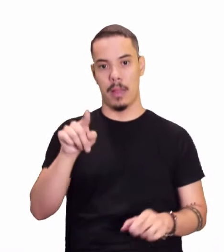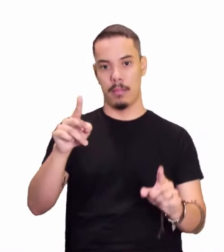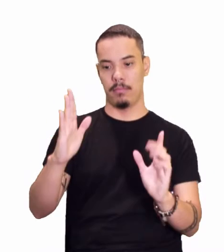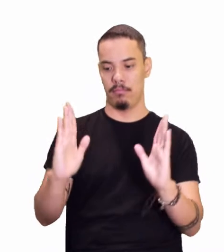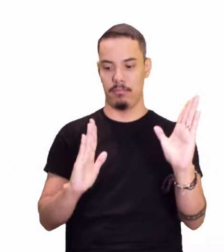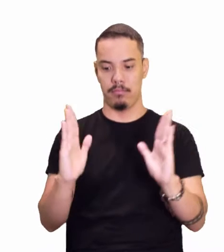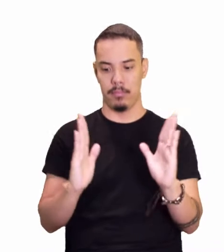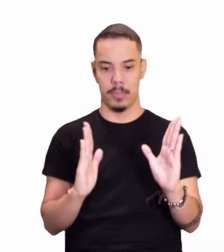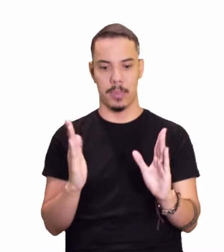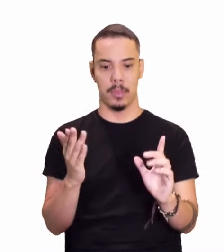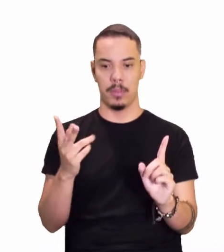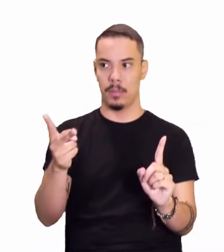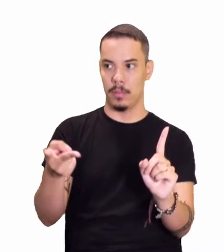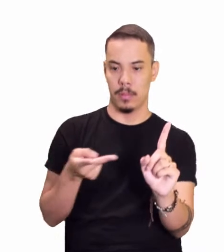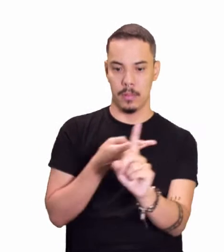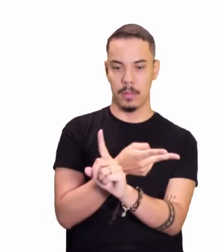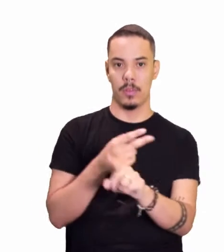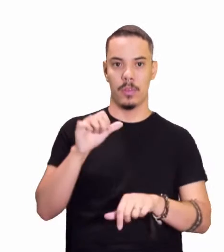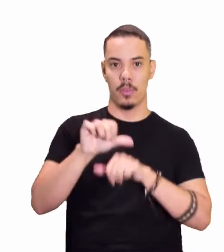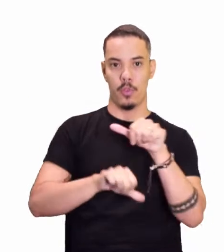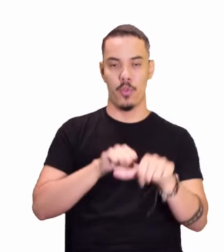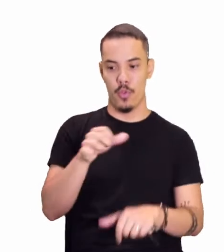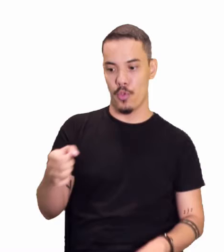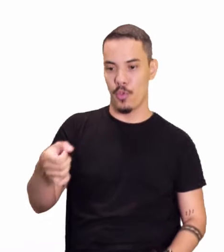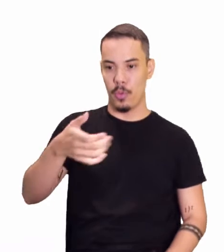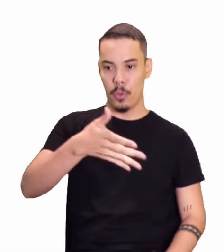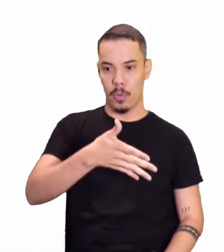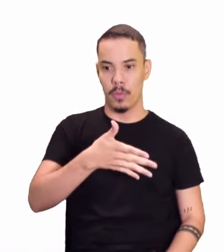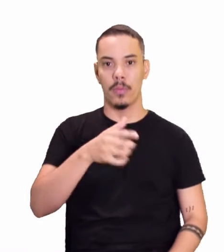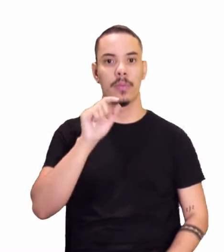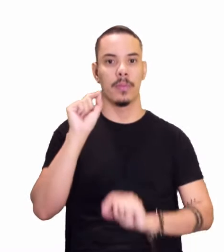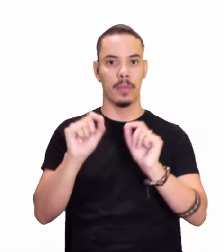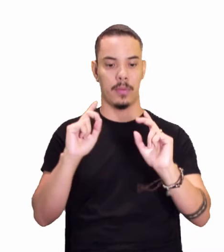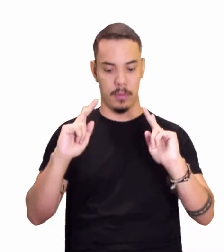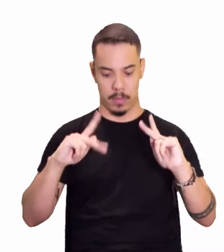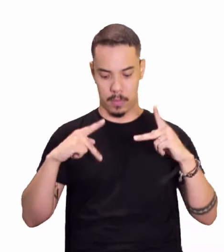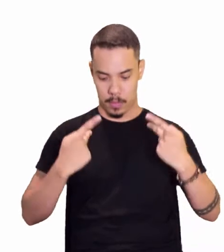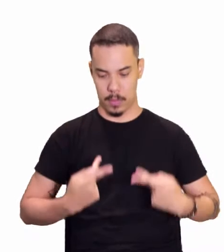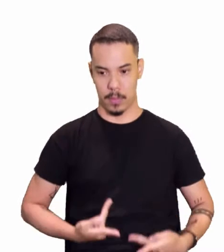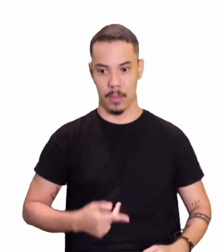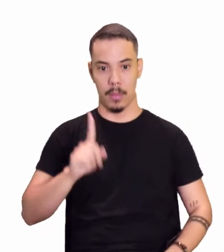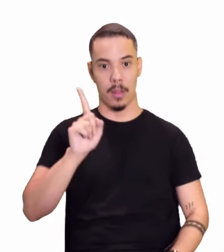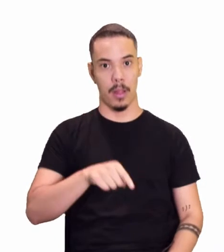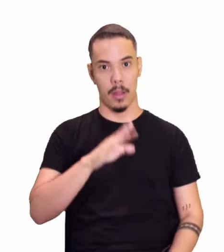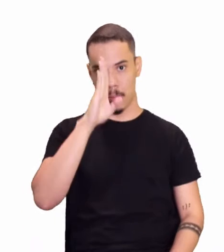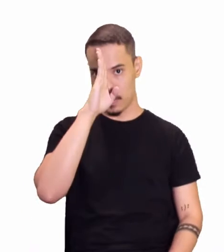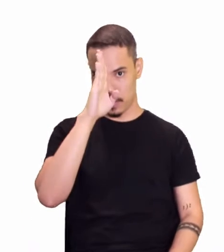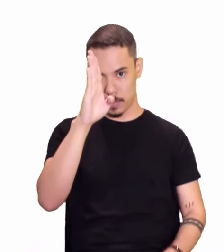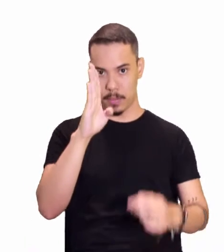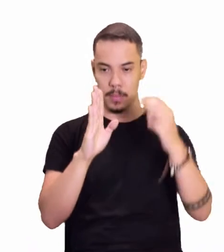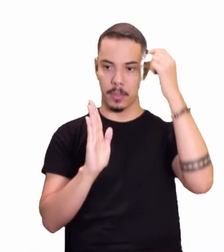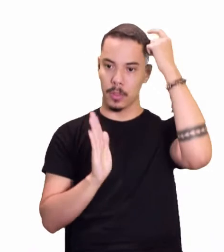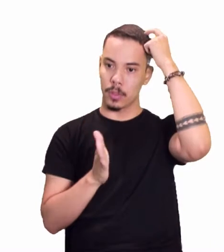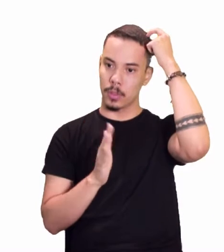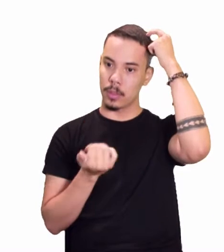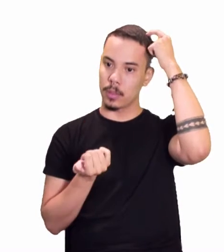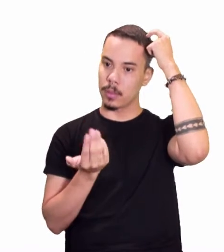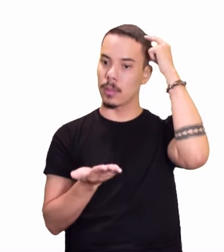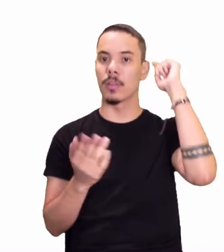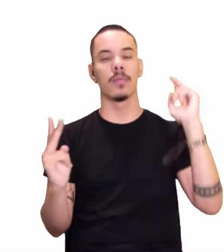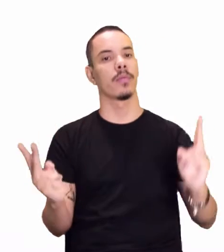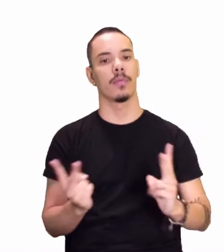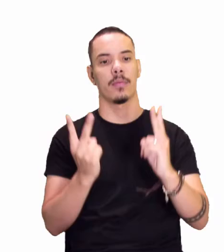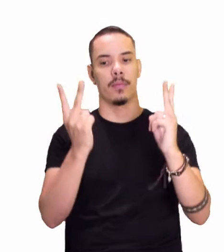transição. Novas ideias, o homem sendo o centro, tá certo? Já dando valor